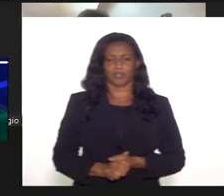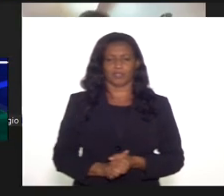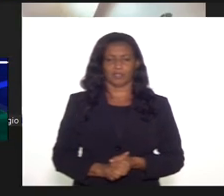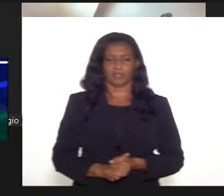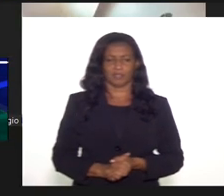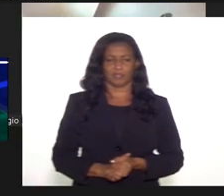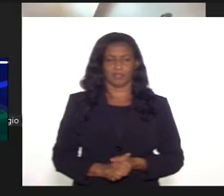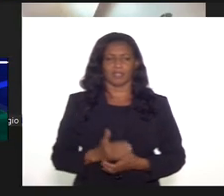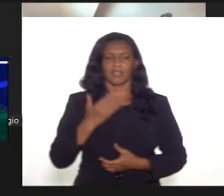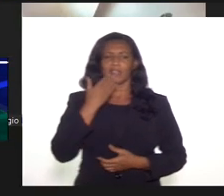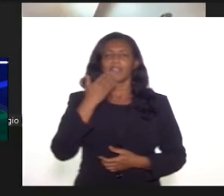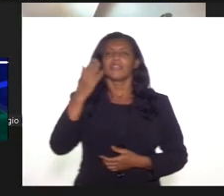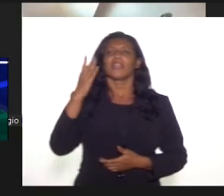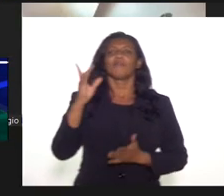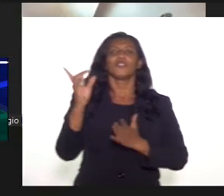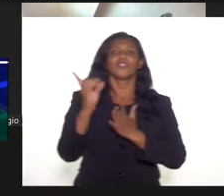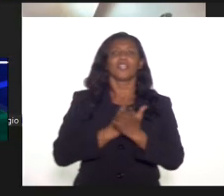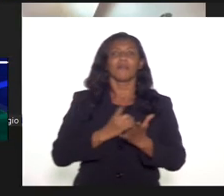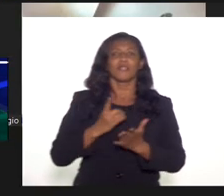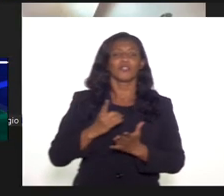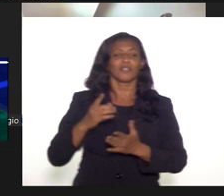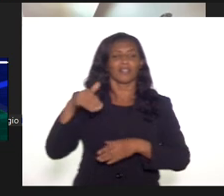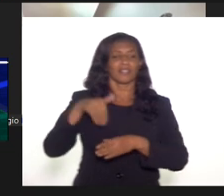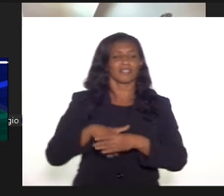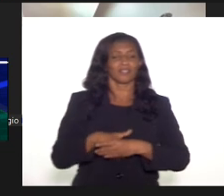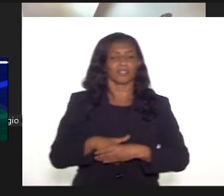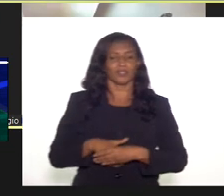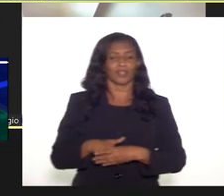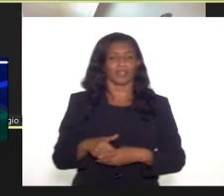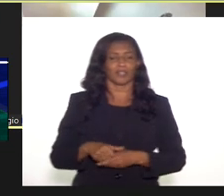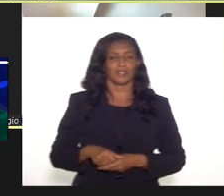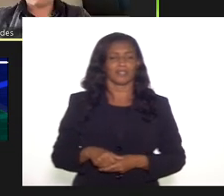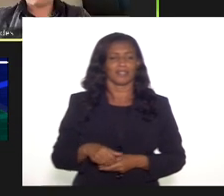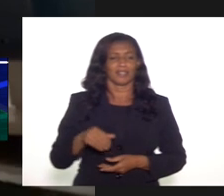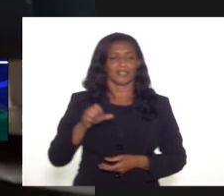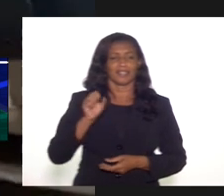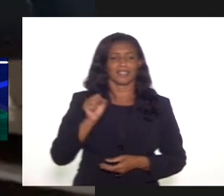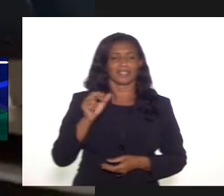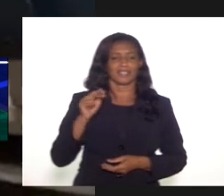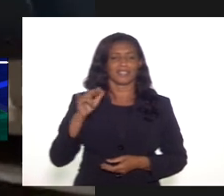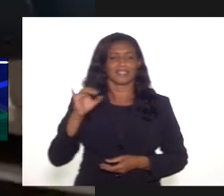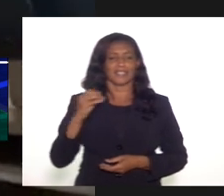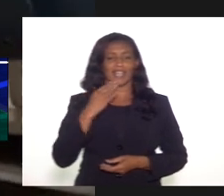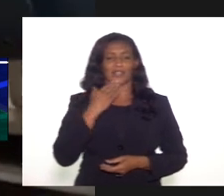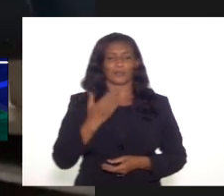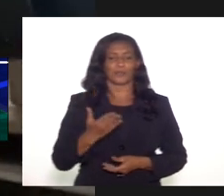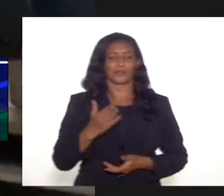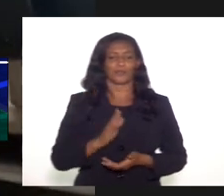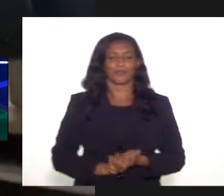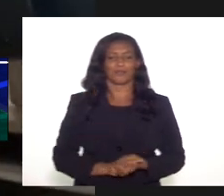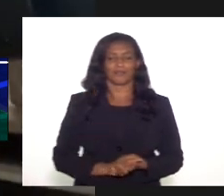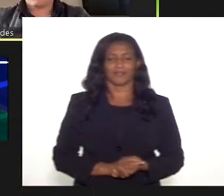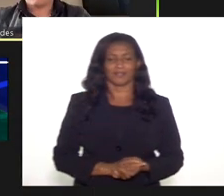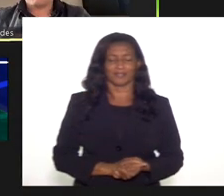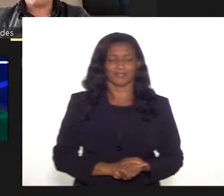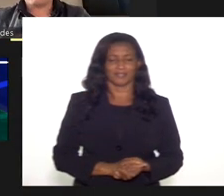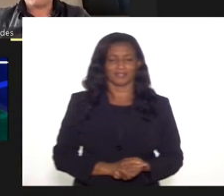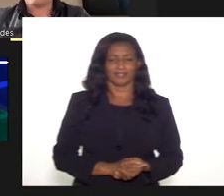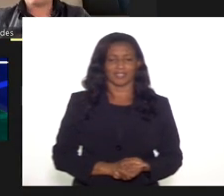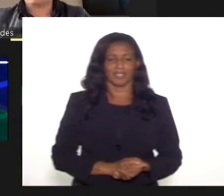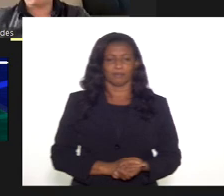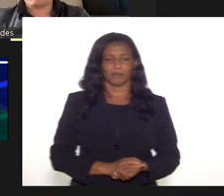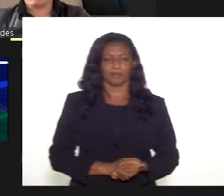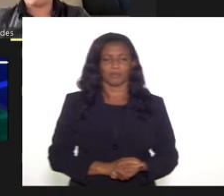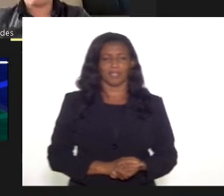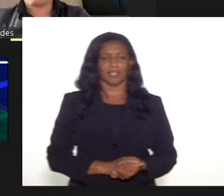aberta, presidente. O pediu declaração de voto no final? Deputado Sérgio Fernandes. Sérgio Fernandes. E já